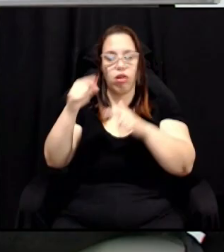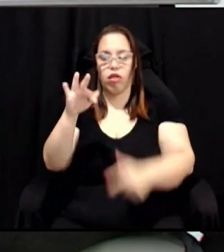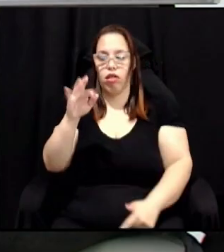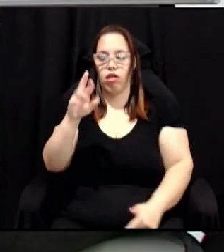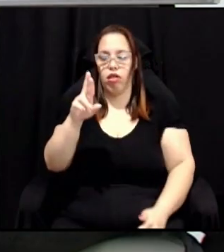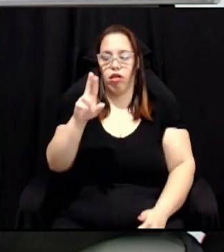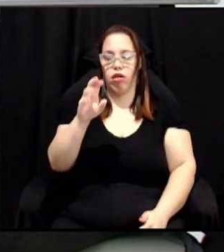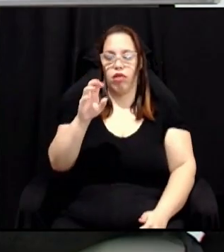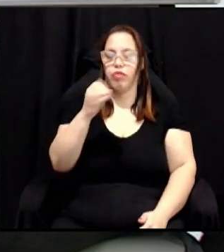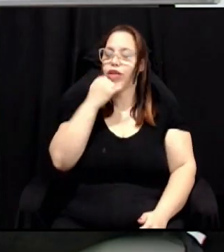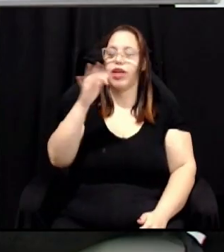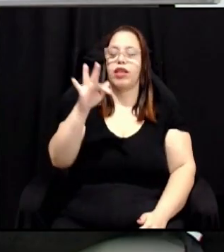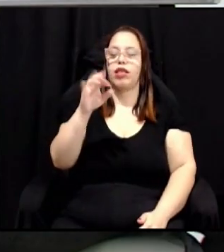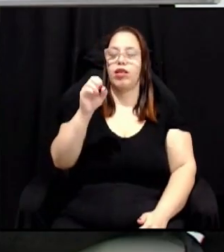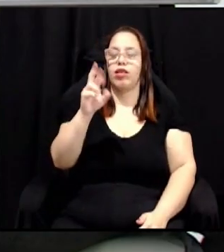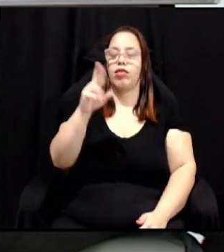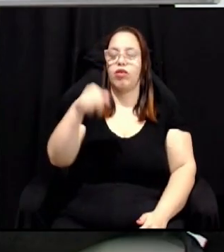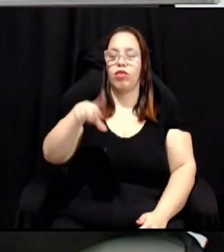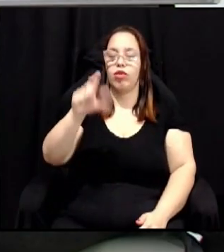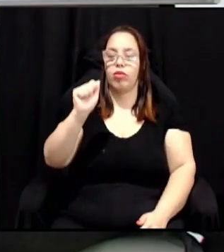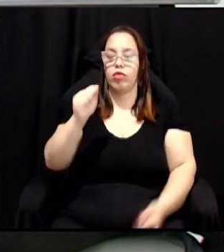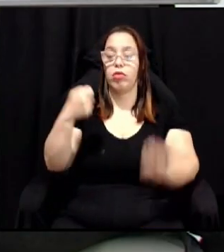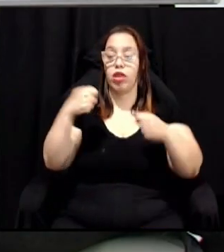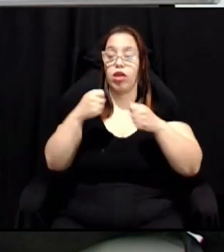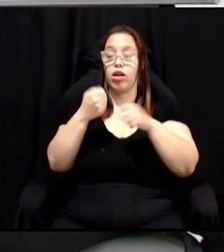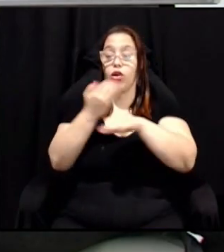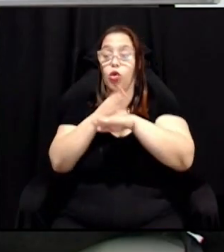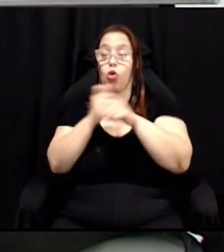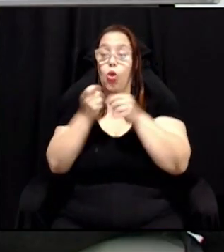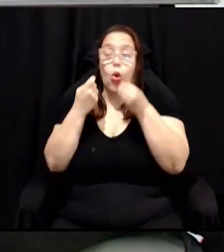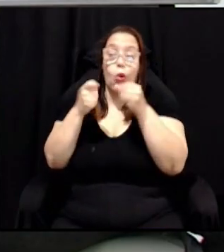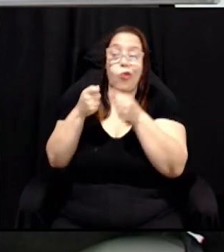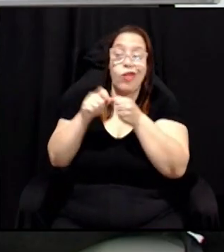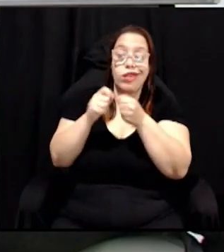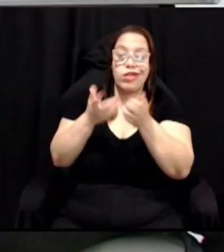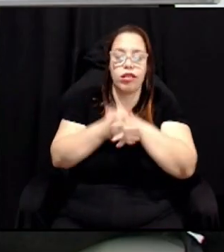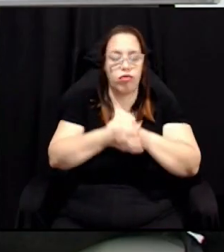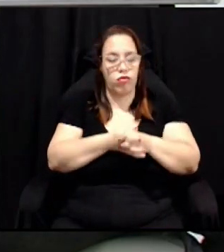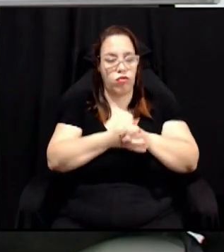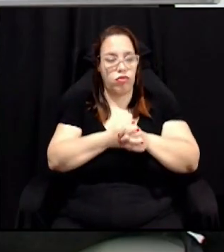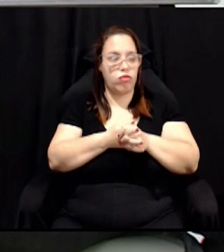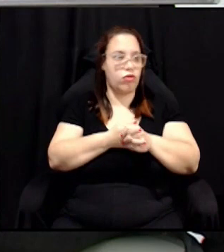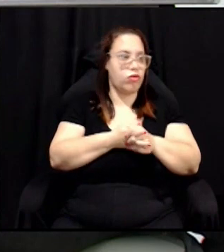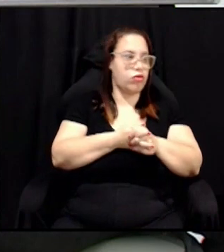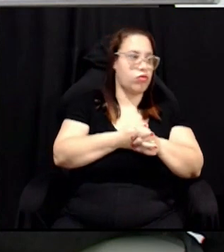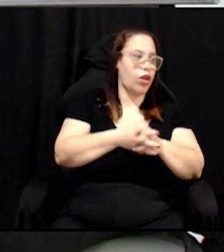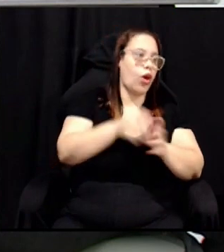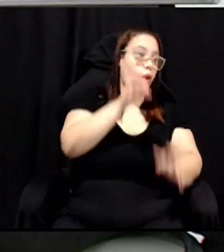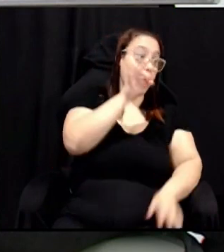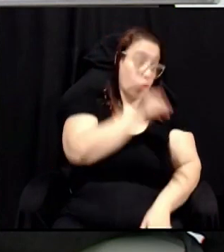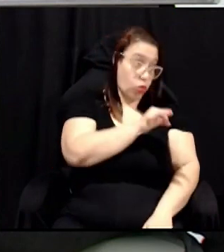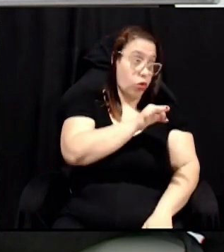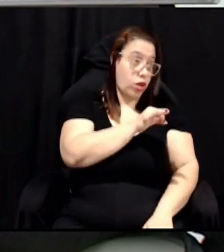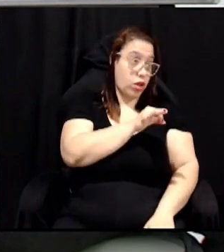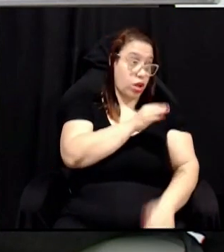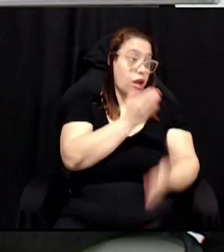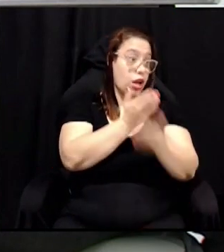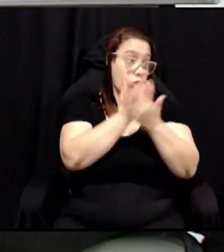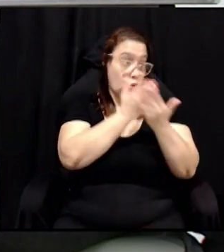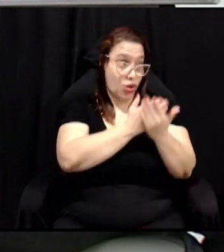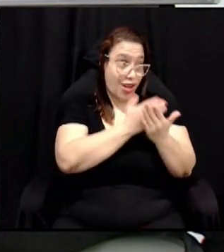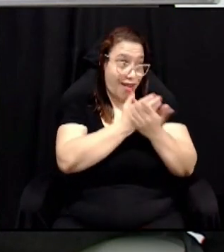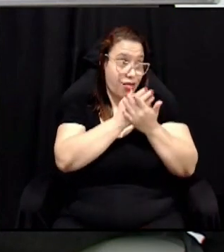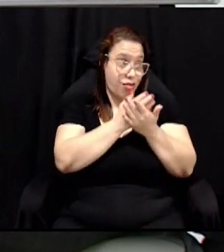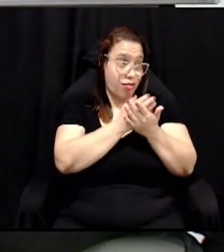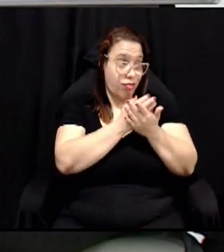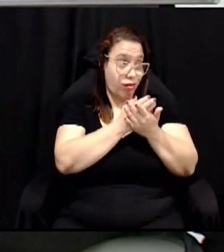aplicá-la. Isso é muito importante. Bom, então a maneira de fato correta é estudar muito, né?